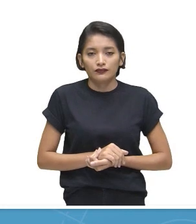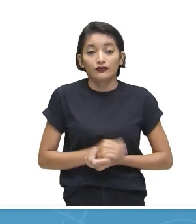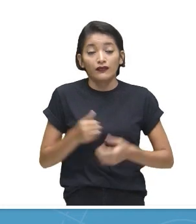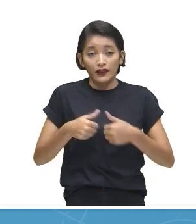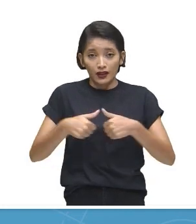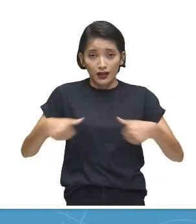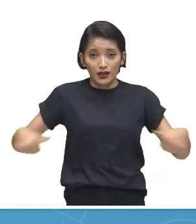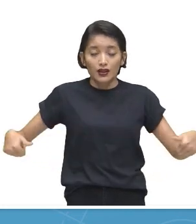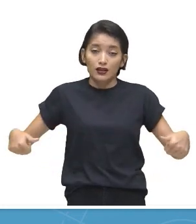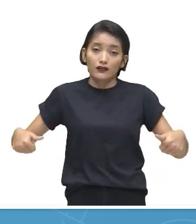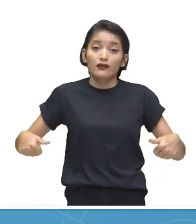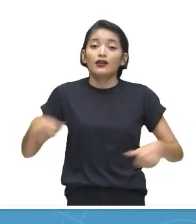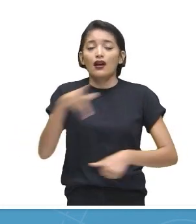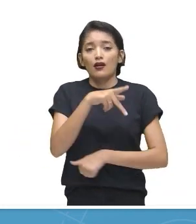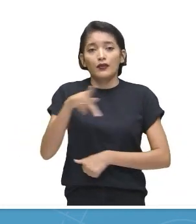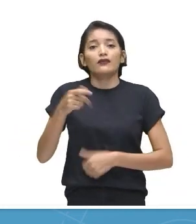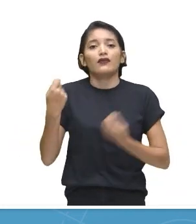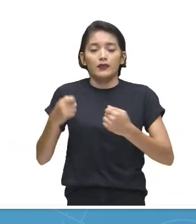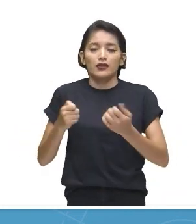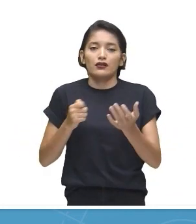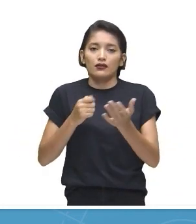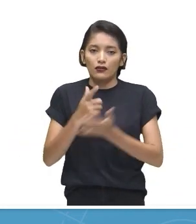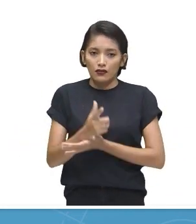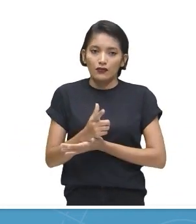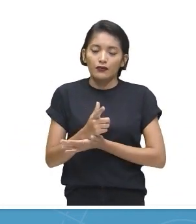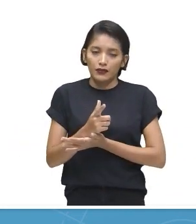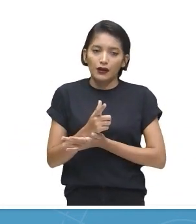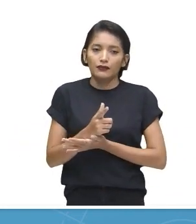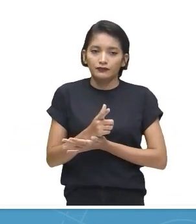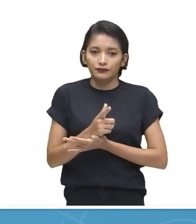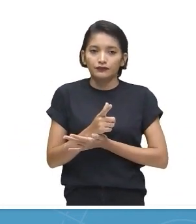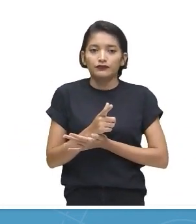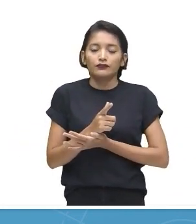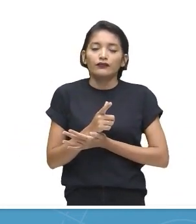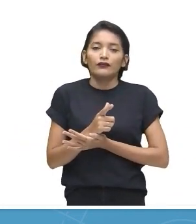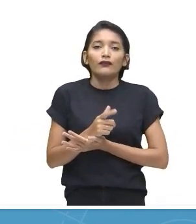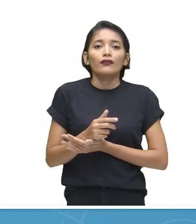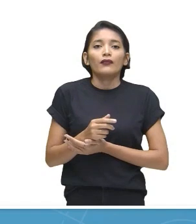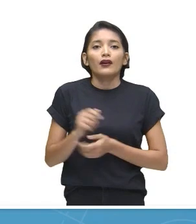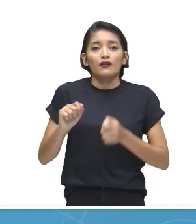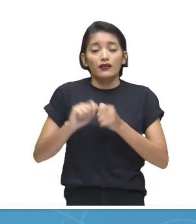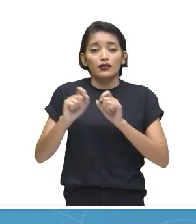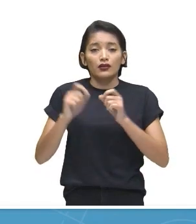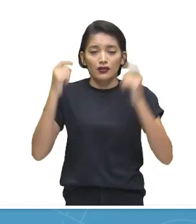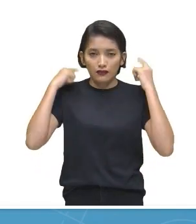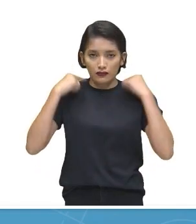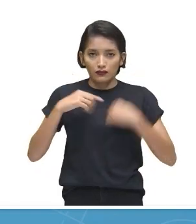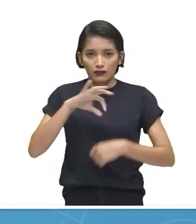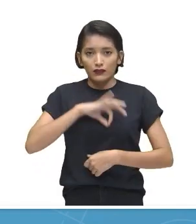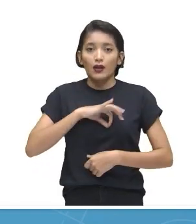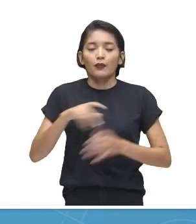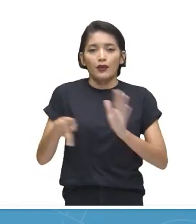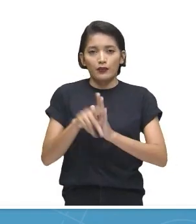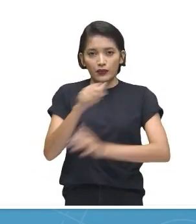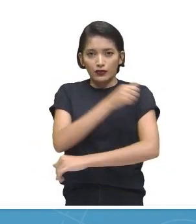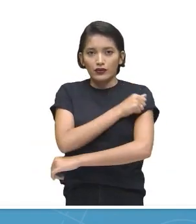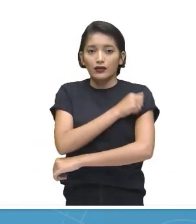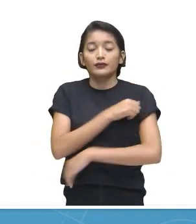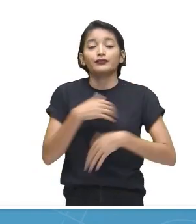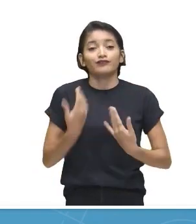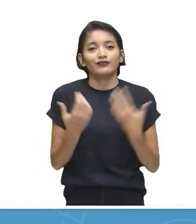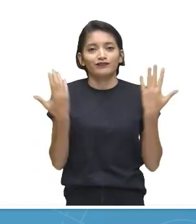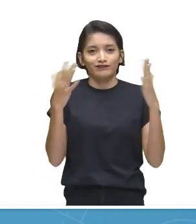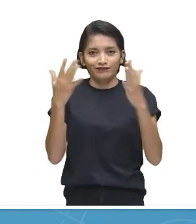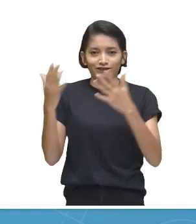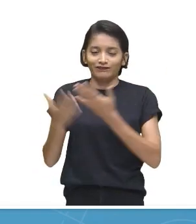de cetim a professora vai precisar para fazer as alças das medalhas ali dos seus alunos, certo? Então, parabéns